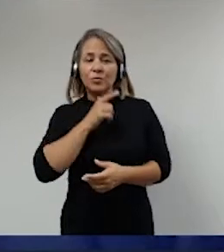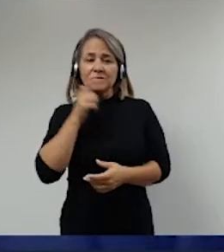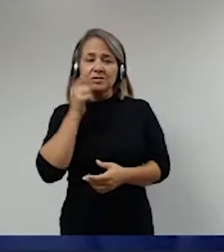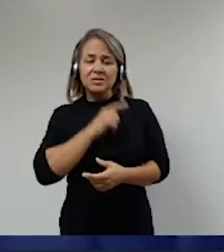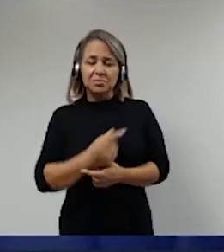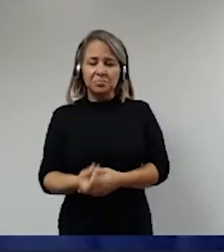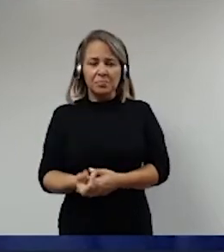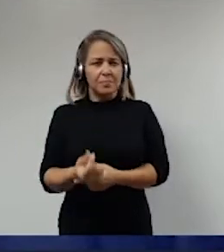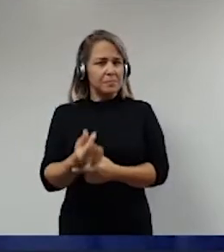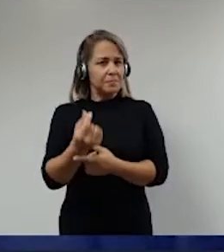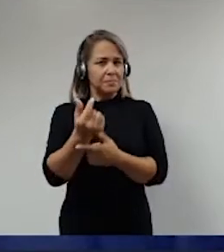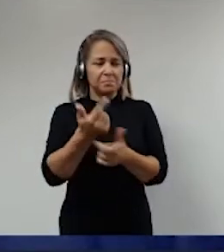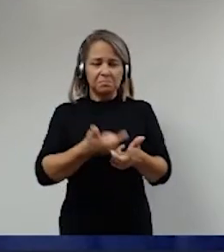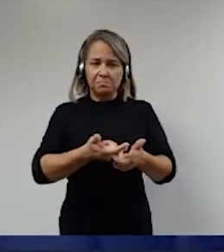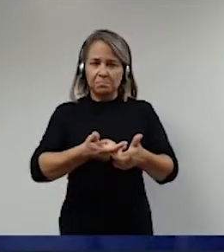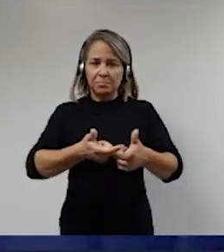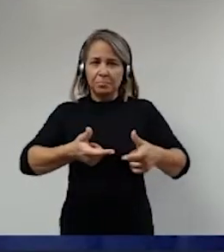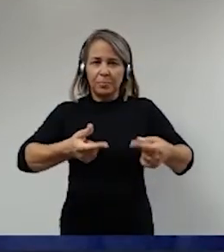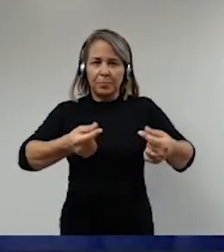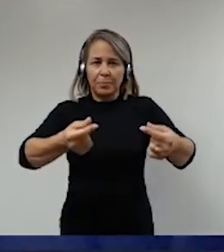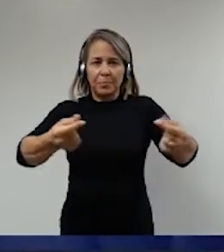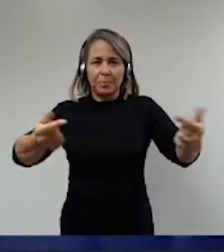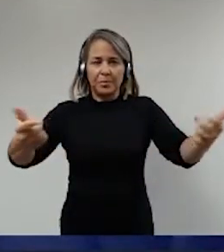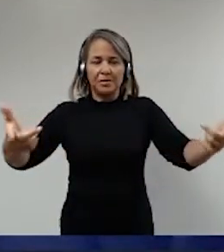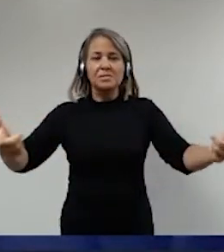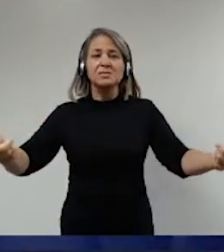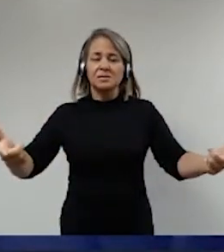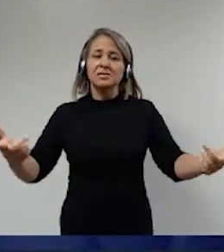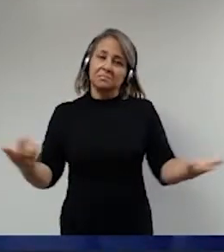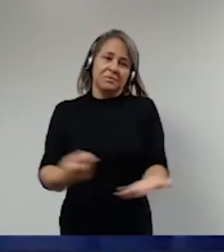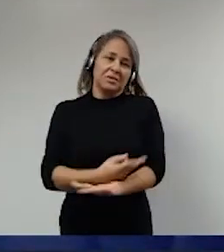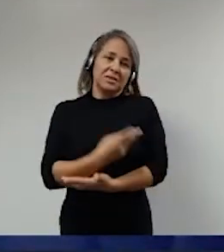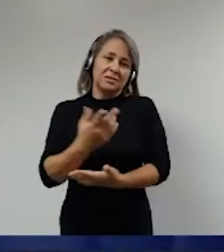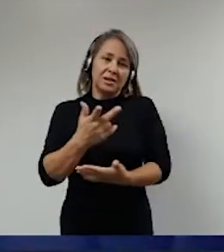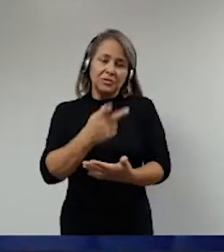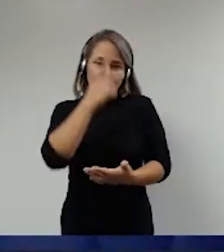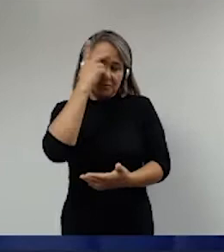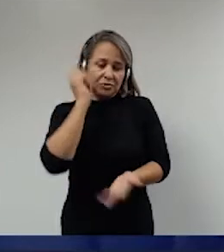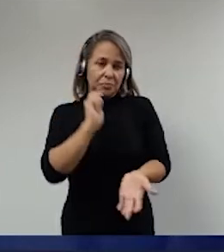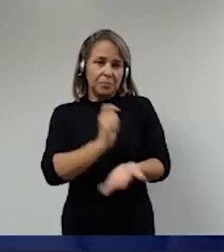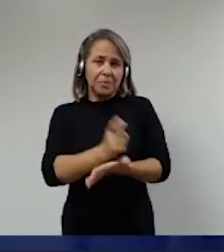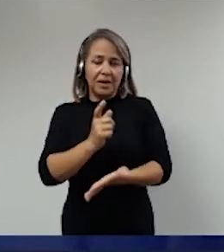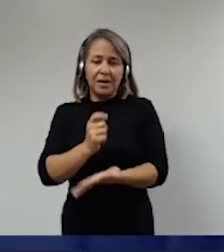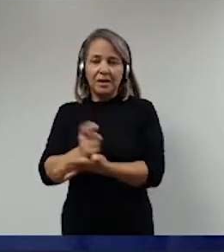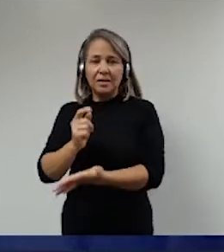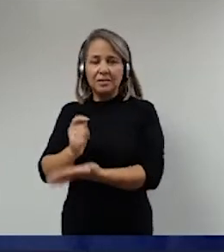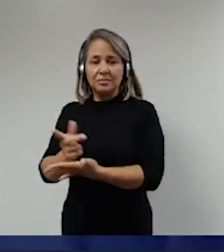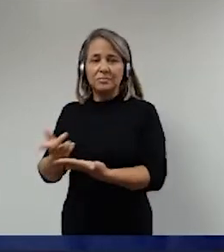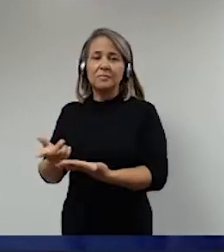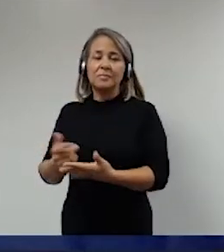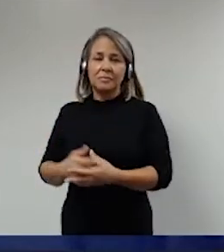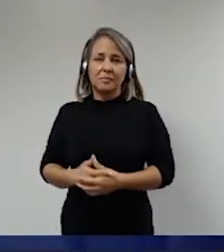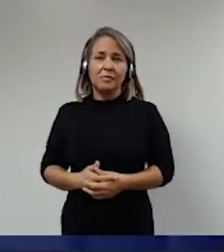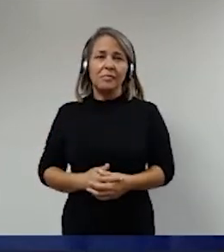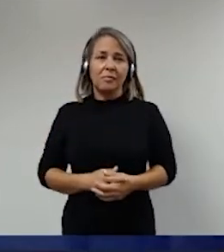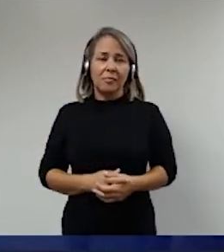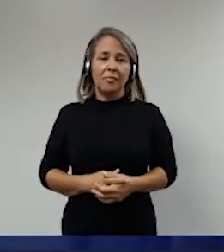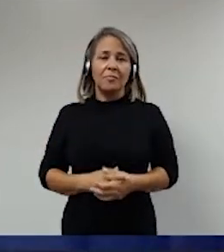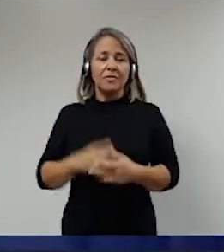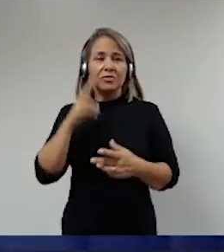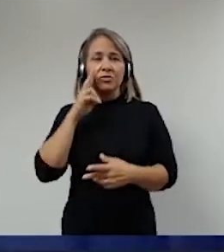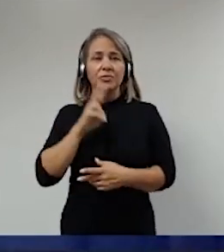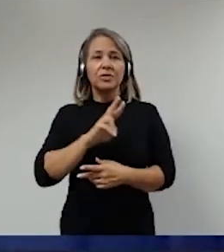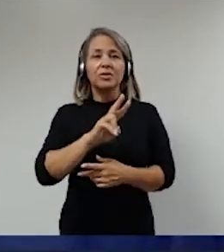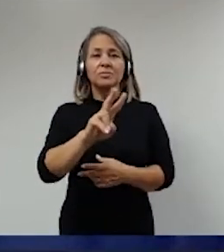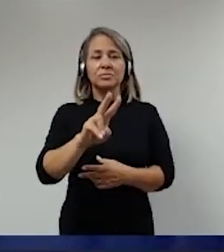uma enormidade. Assim, Então, são fenômenos, né? As pessoas pagando ingresso, estão indo a drive-ins, né? Assistir os shows,